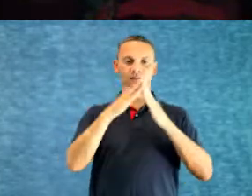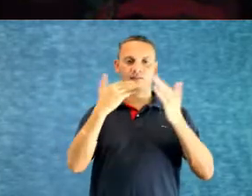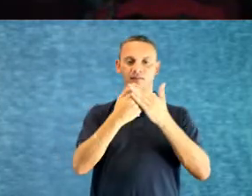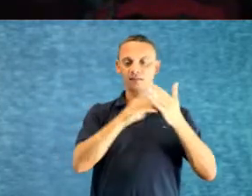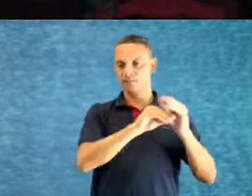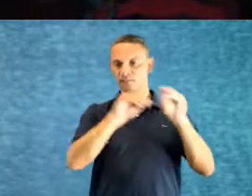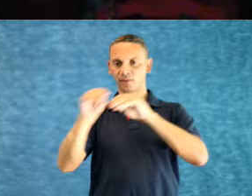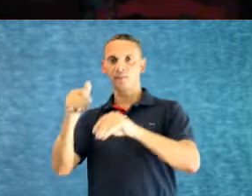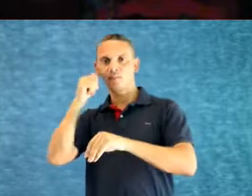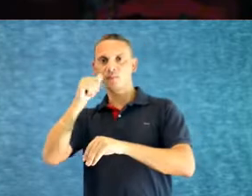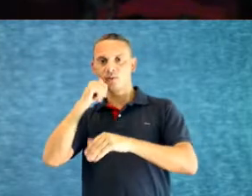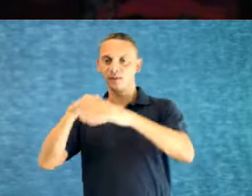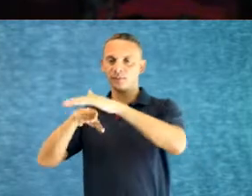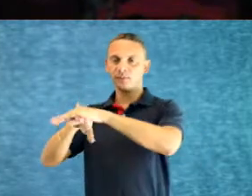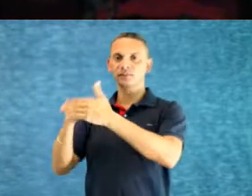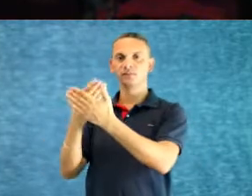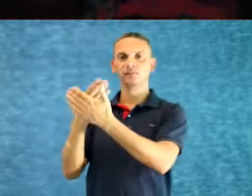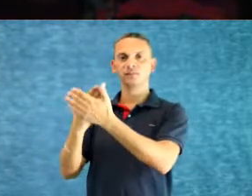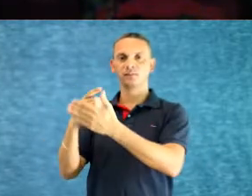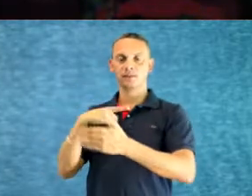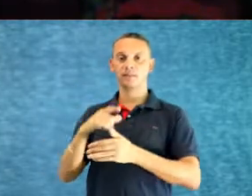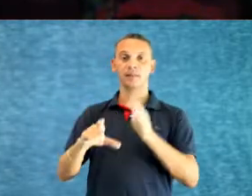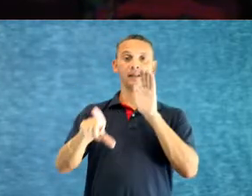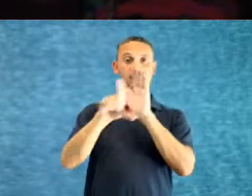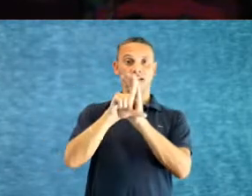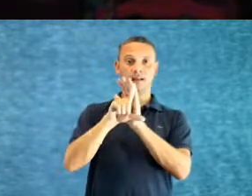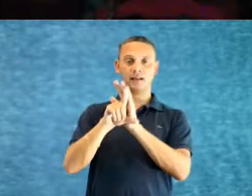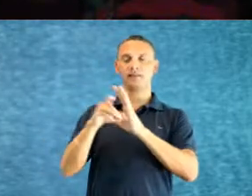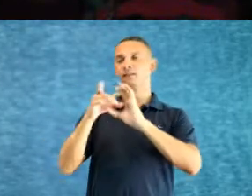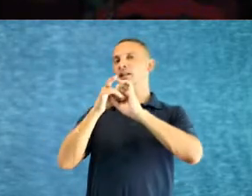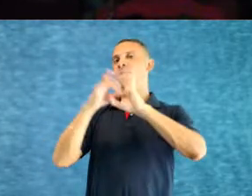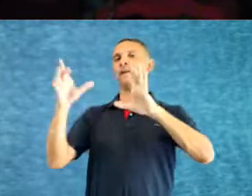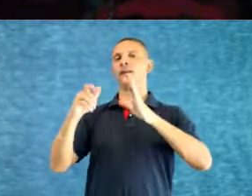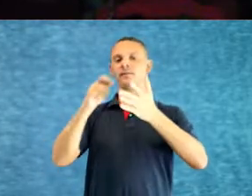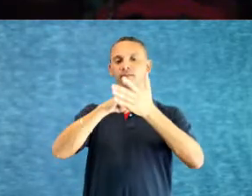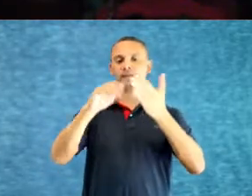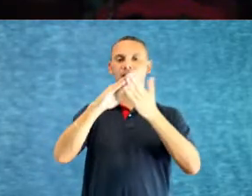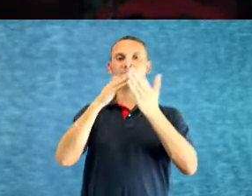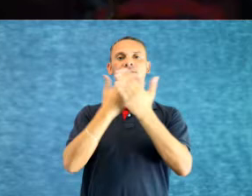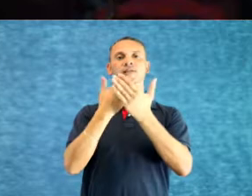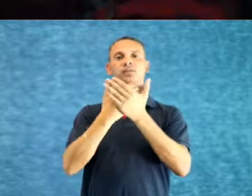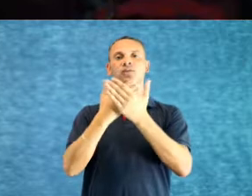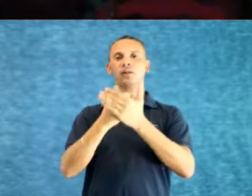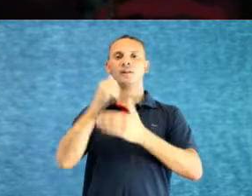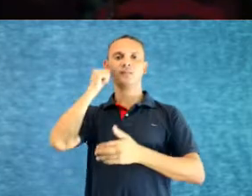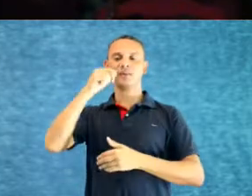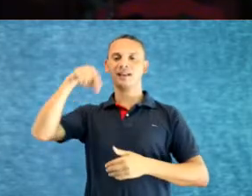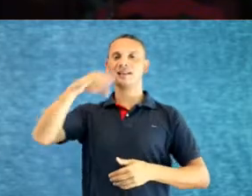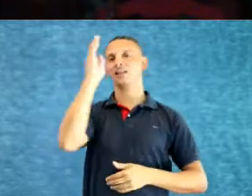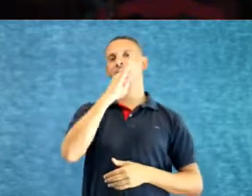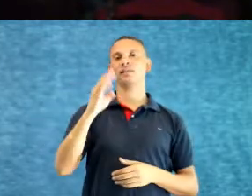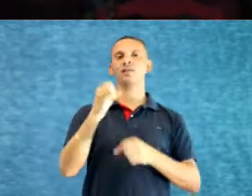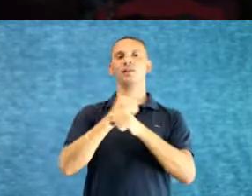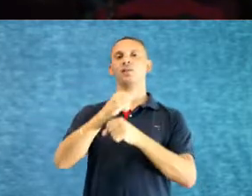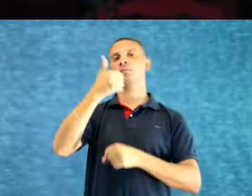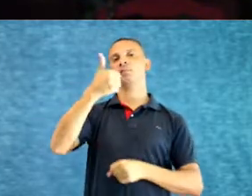separa, vai para Pernambuco e, aos 20 anos, 19 anos, conhece um estudante de direito, gaúcho, que estava fazendo direito